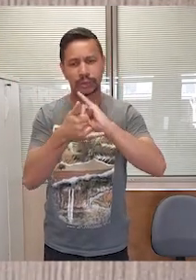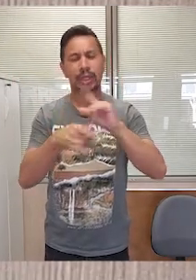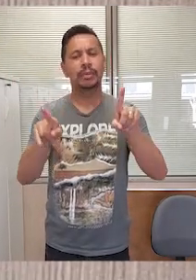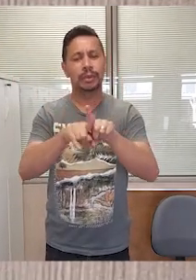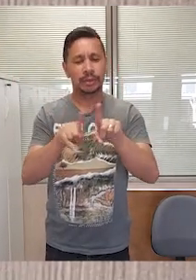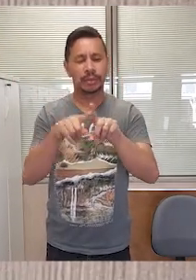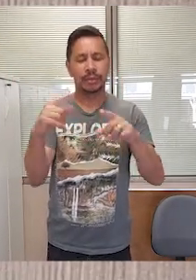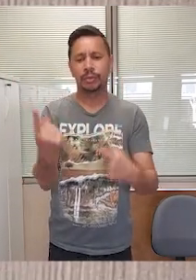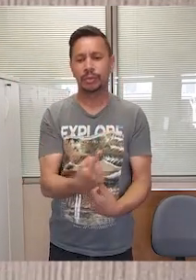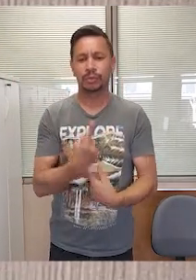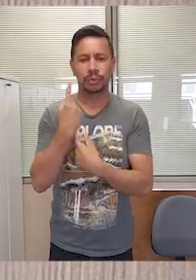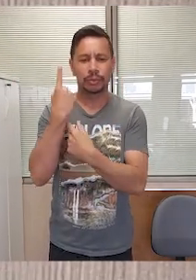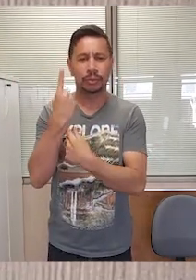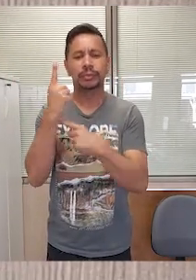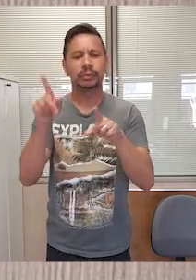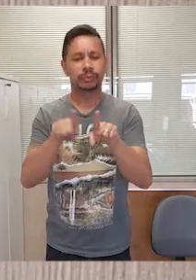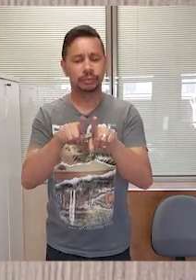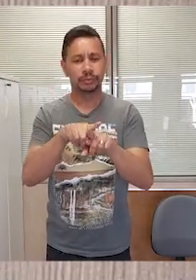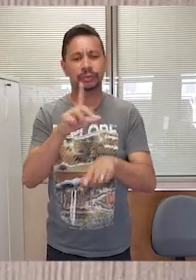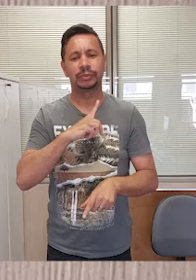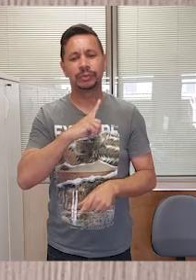SindZap 11